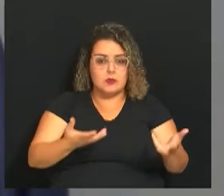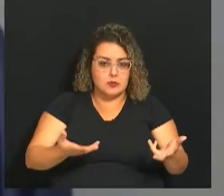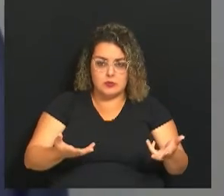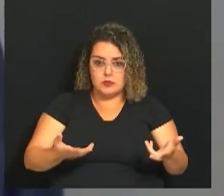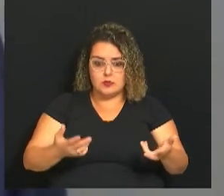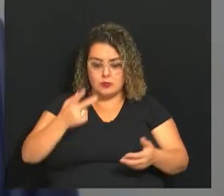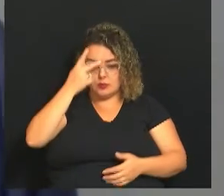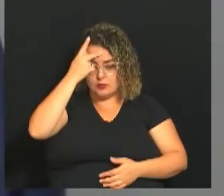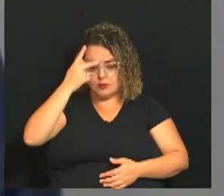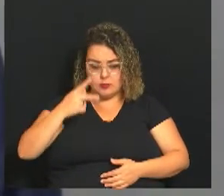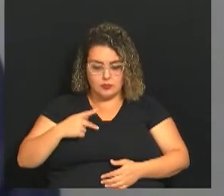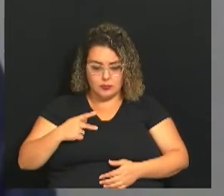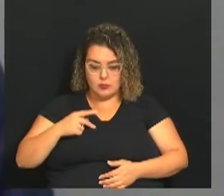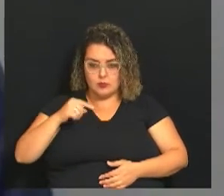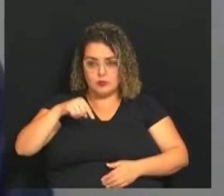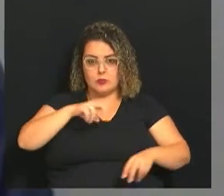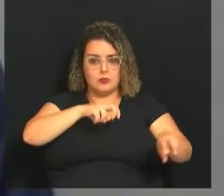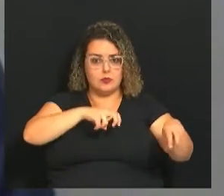não ficava